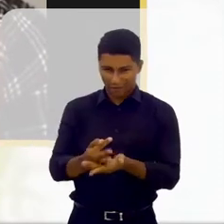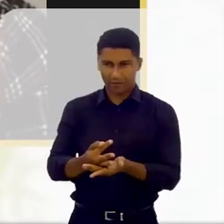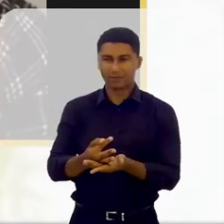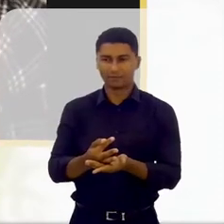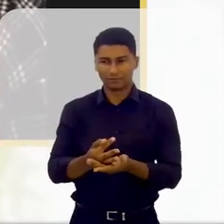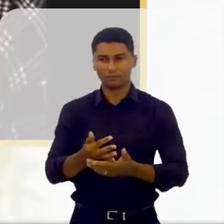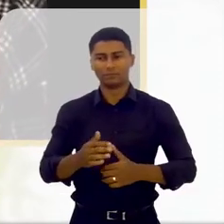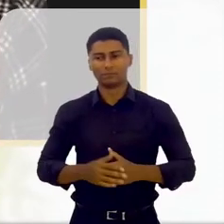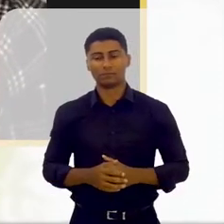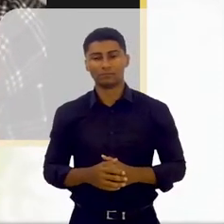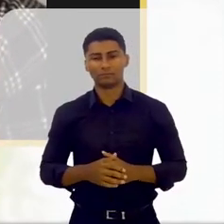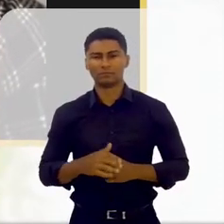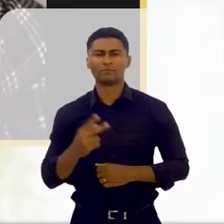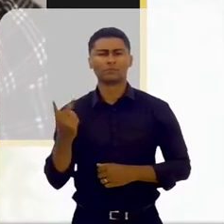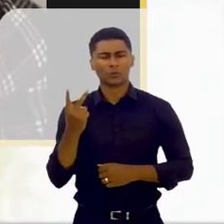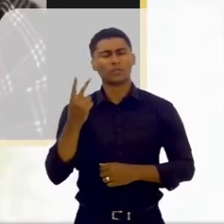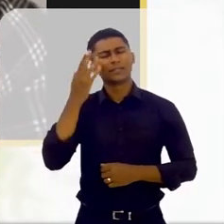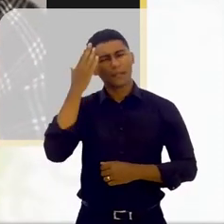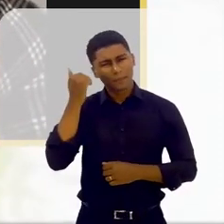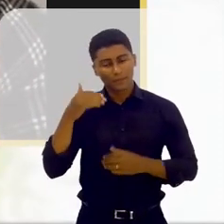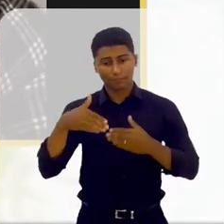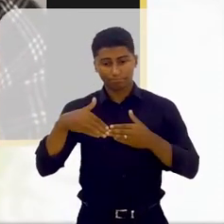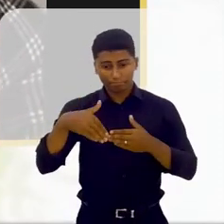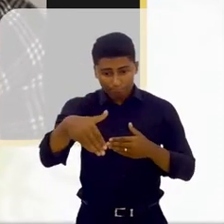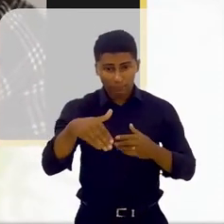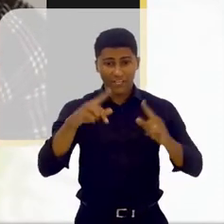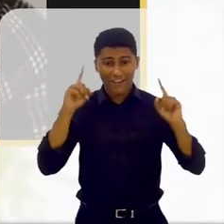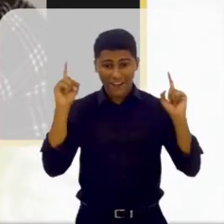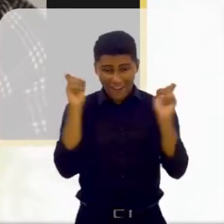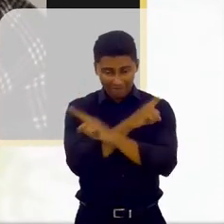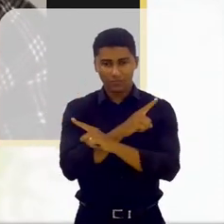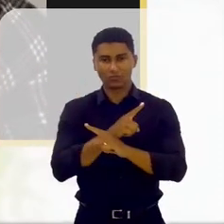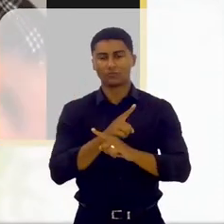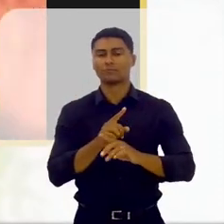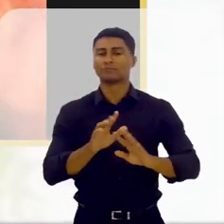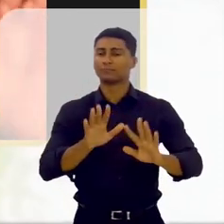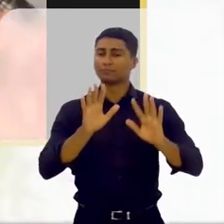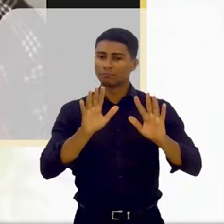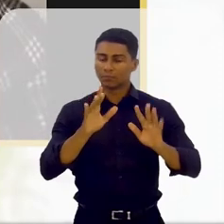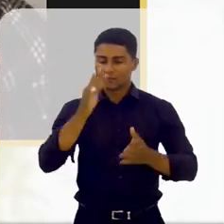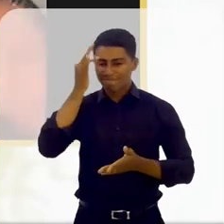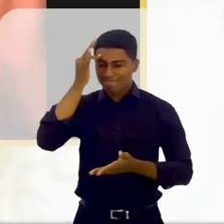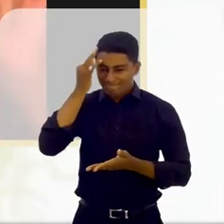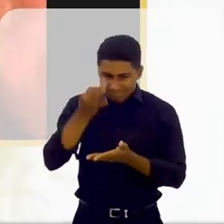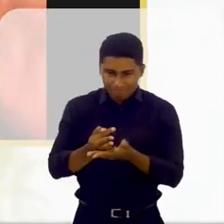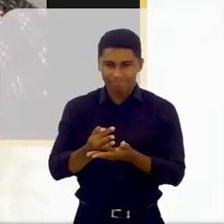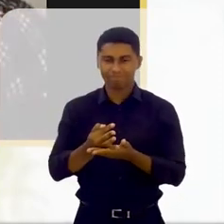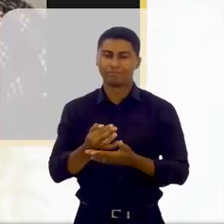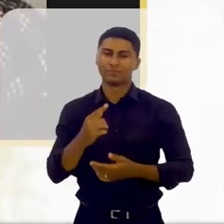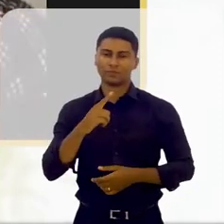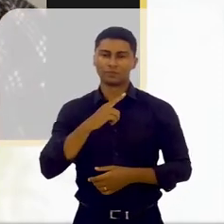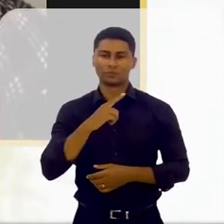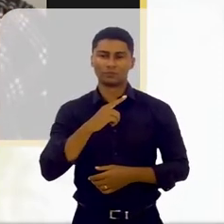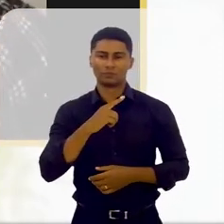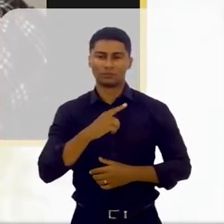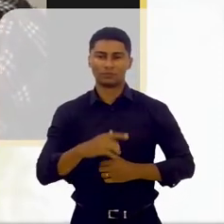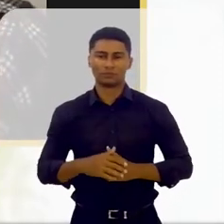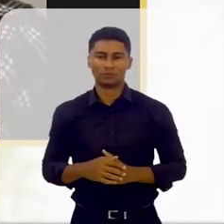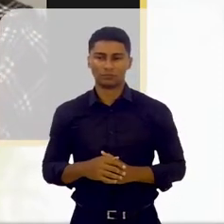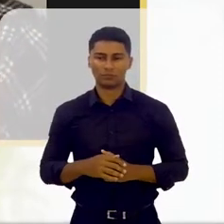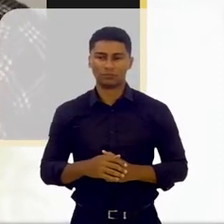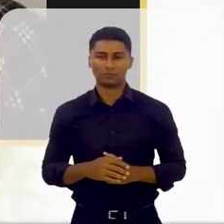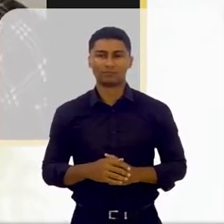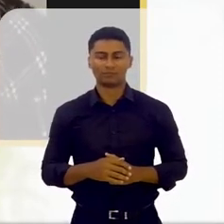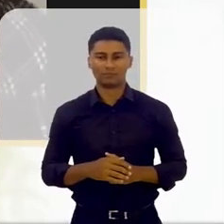porque a gente já sabia que ia ser difícil, mas a gente tinha lá um pouquinho de fé, que E foi o grãozinho de que.